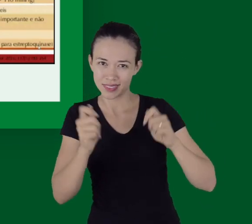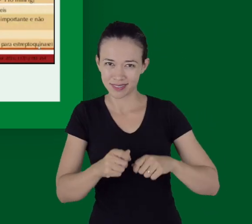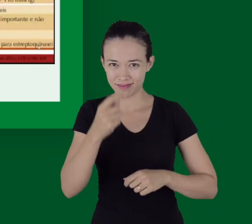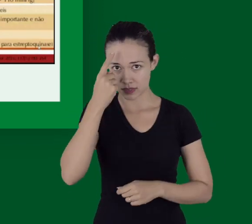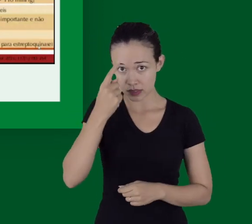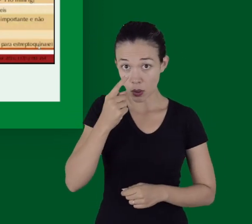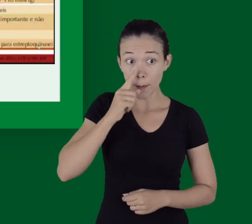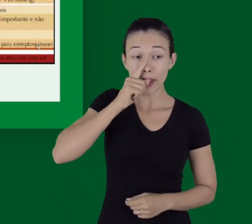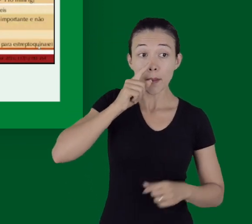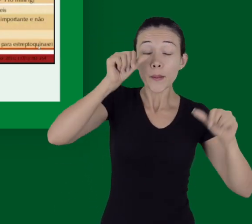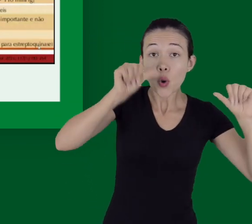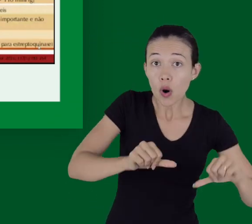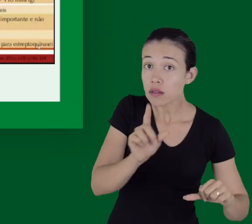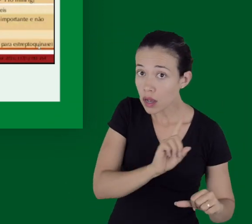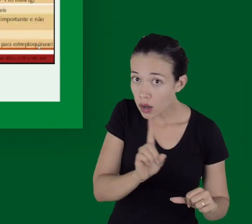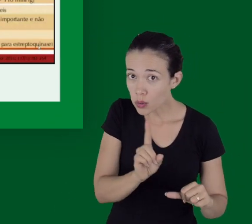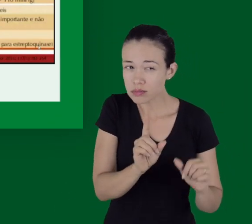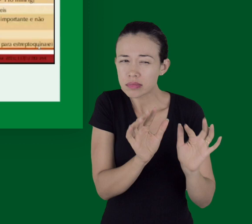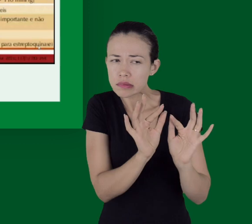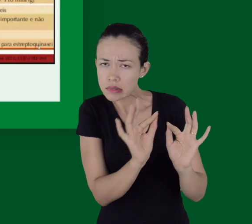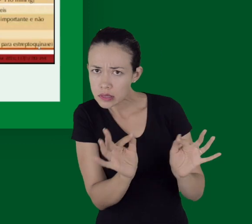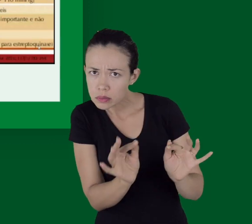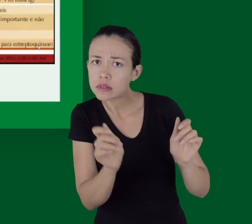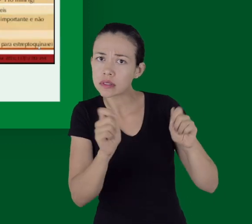discutir o caso, tá bom?